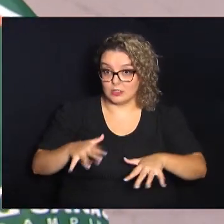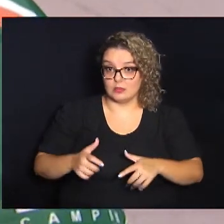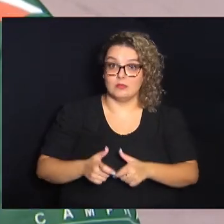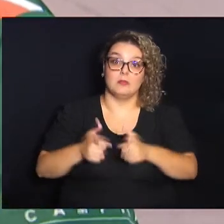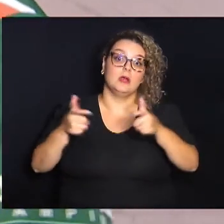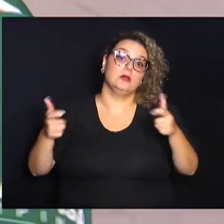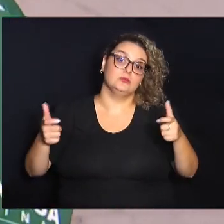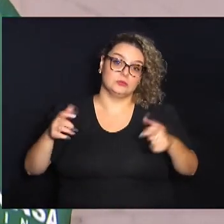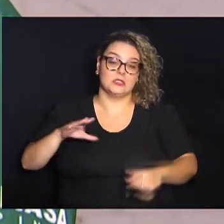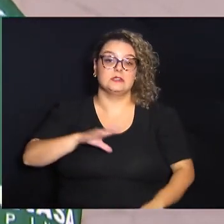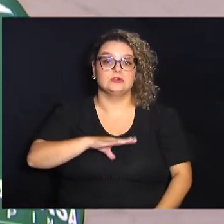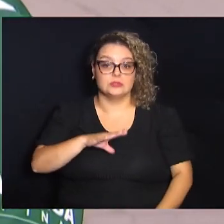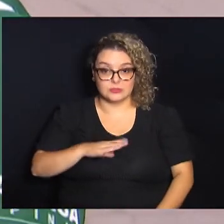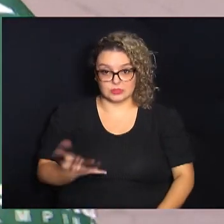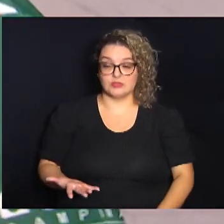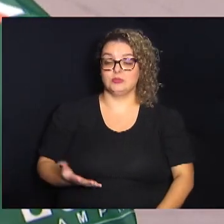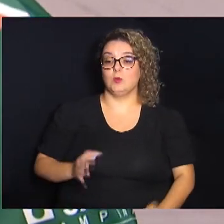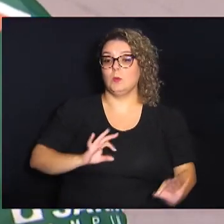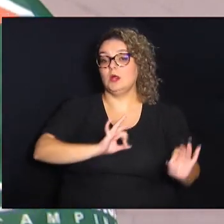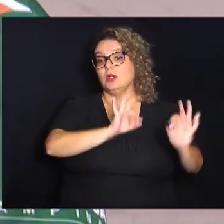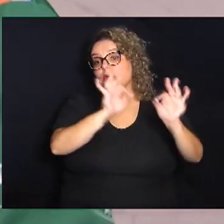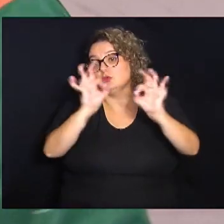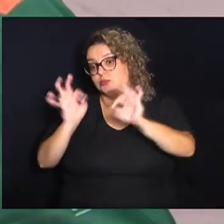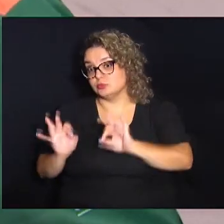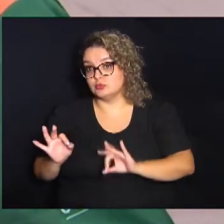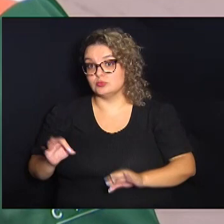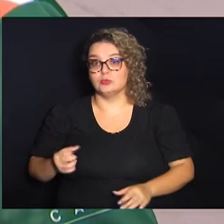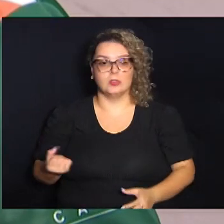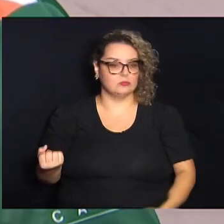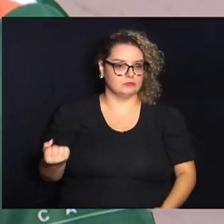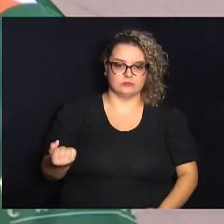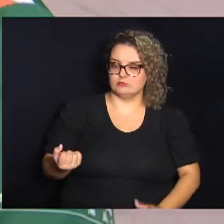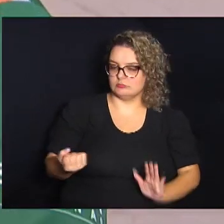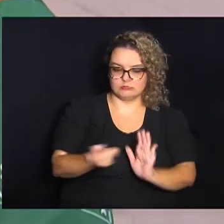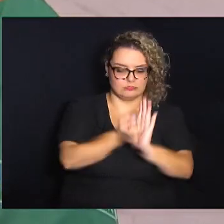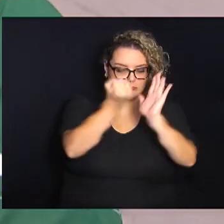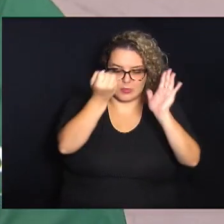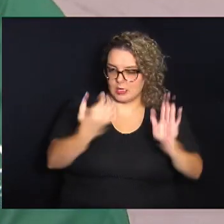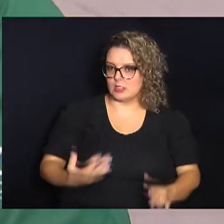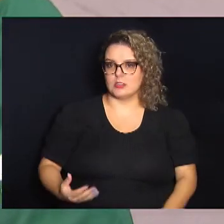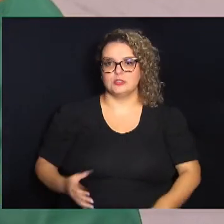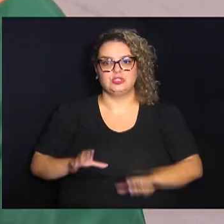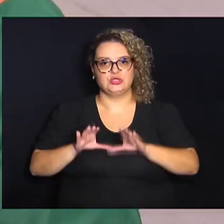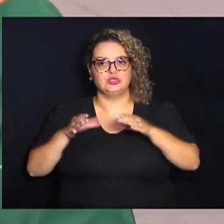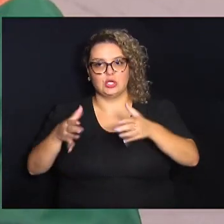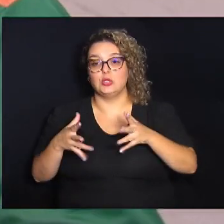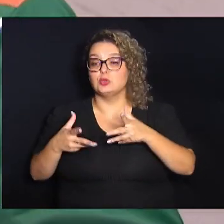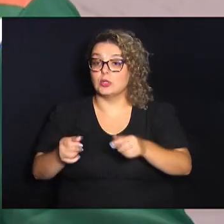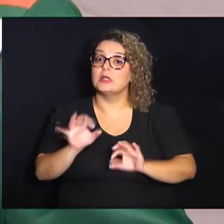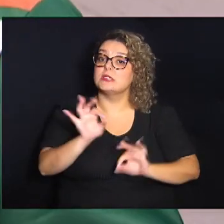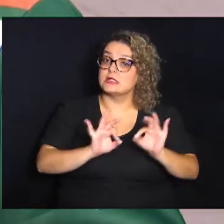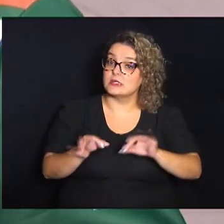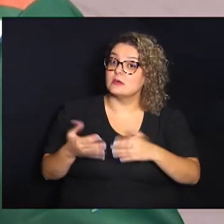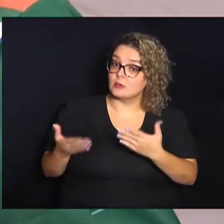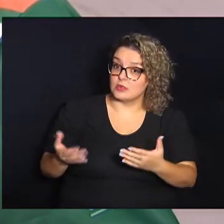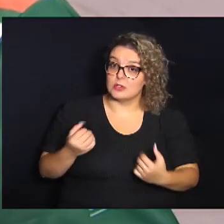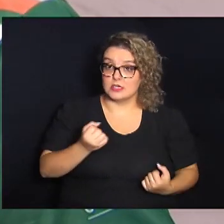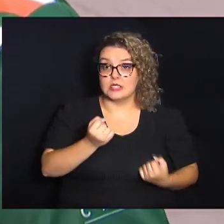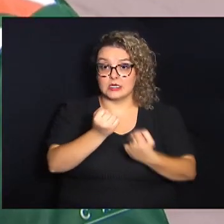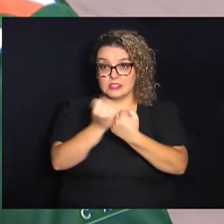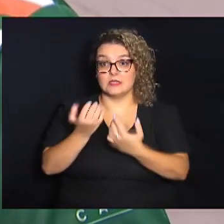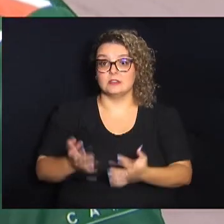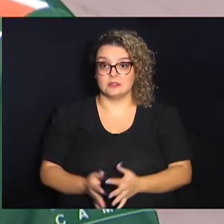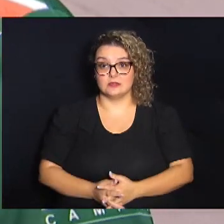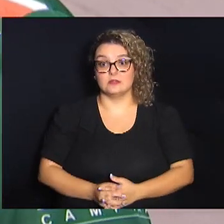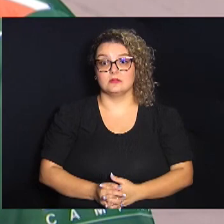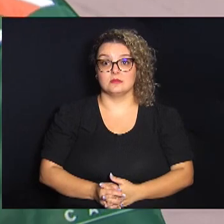da cidade, um acompanhamento, uma presença marcante de todas as comunidades. Então essa organização e esse apoio